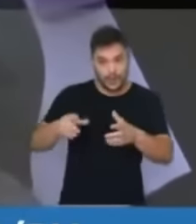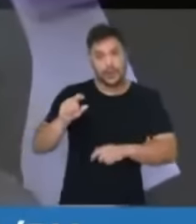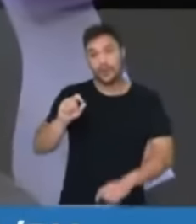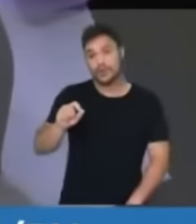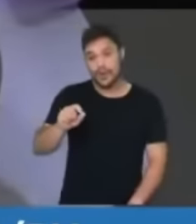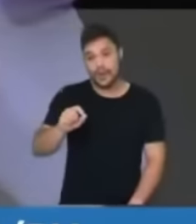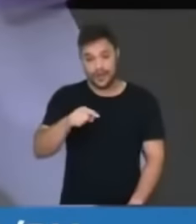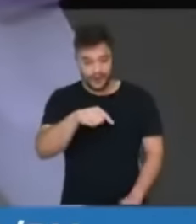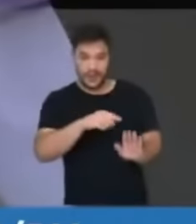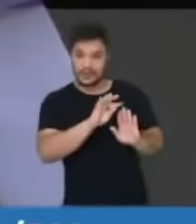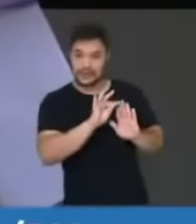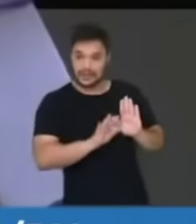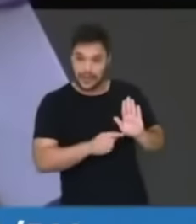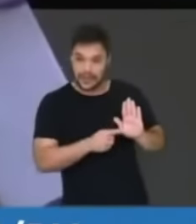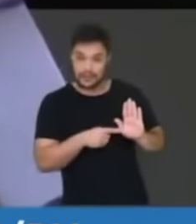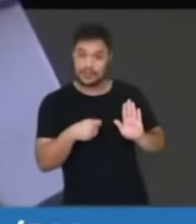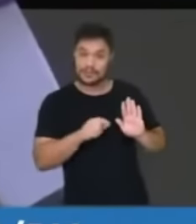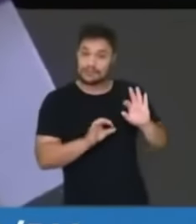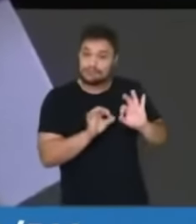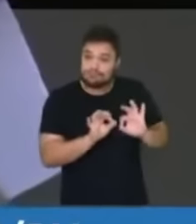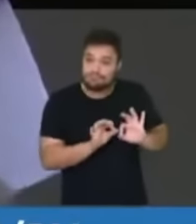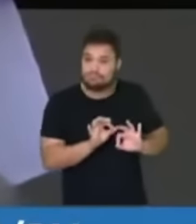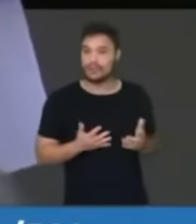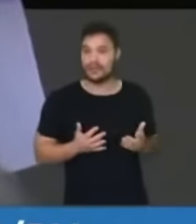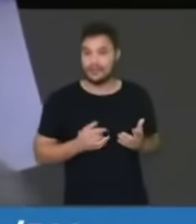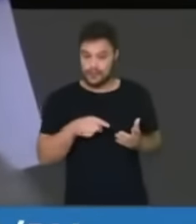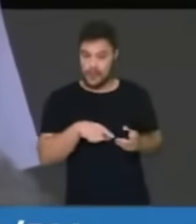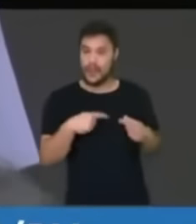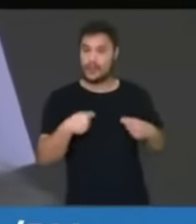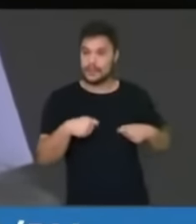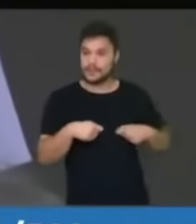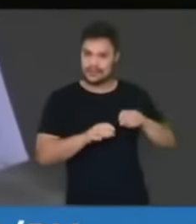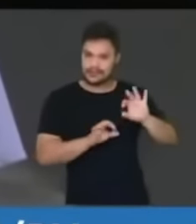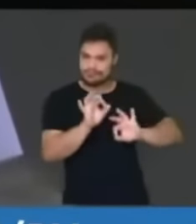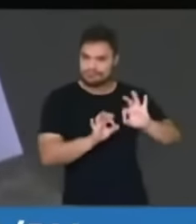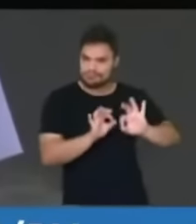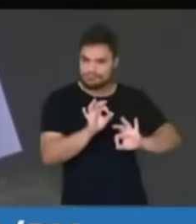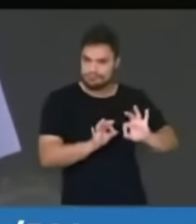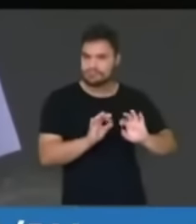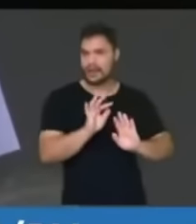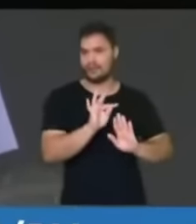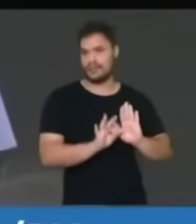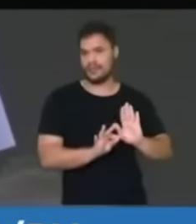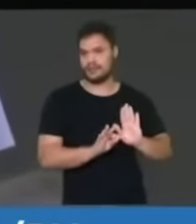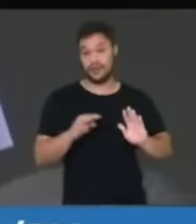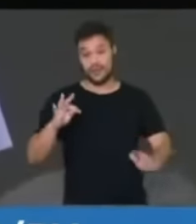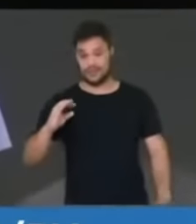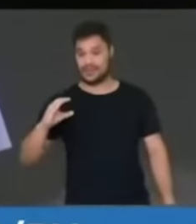esse texto ser tratado. Ele precisa ser tratado porque o TCE